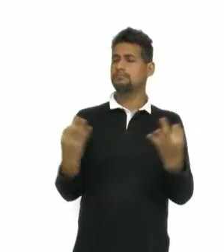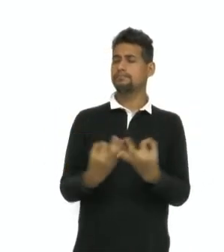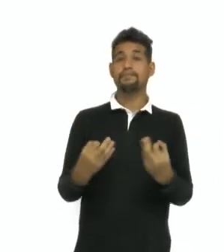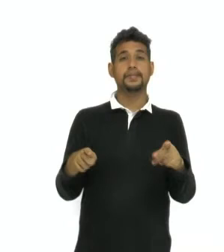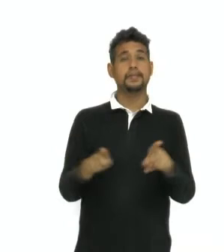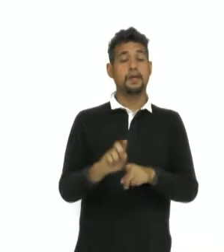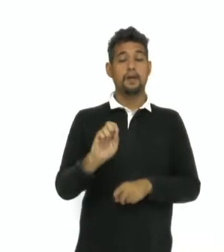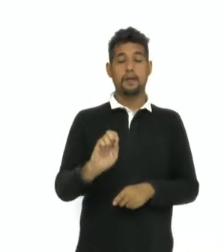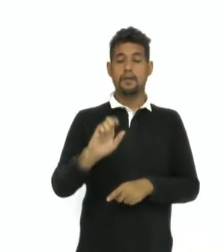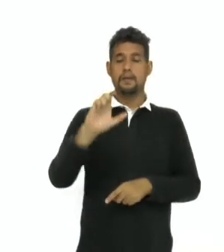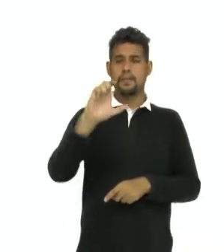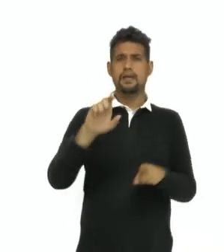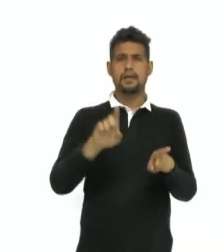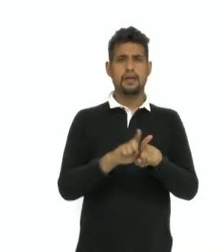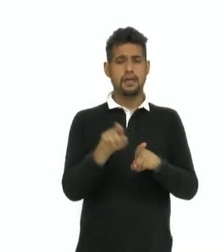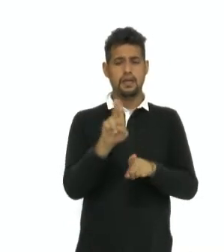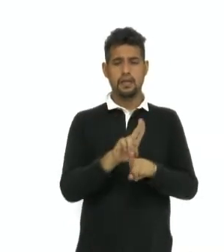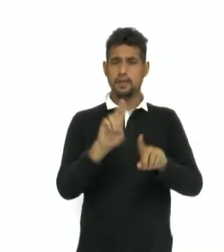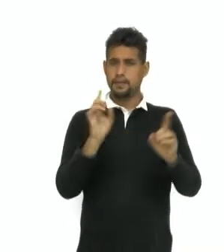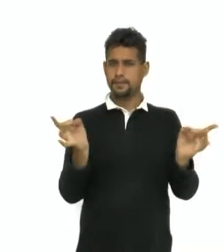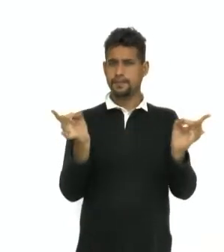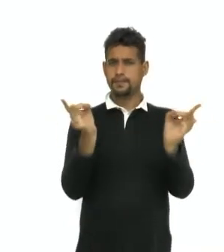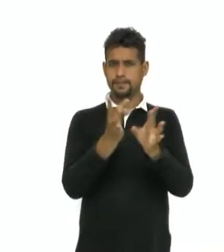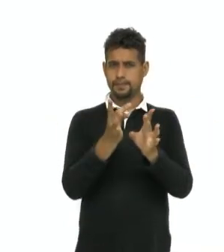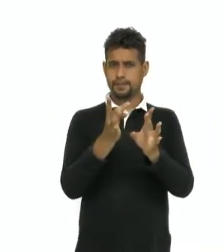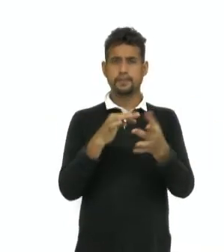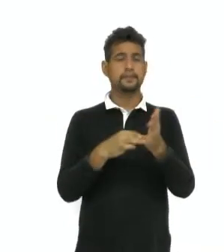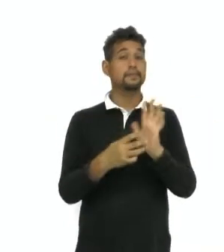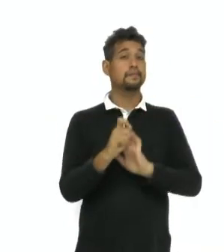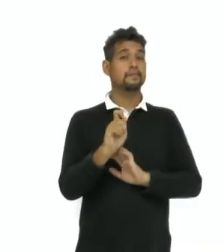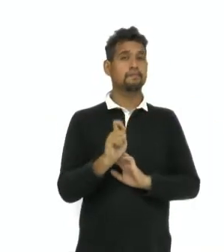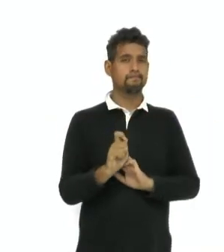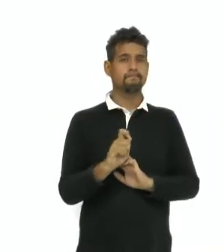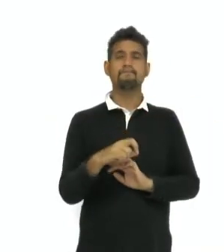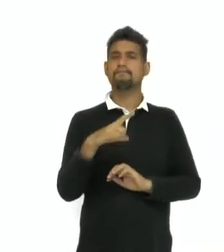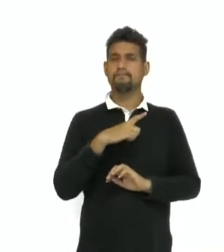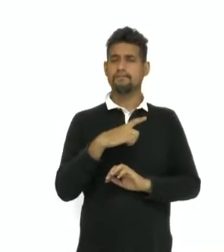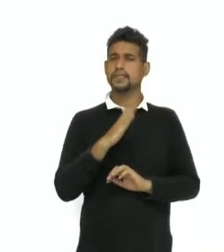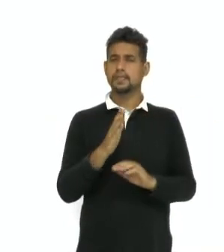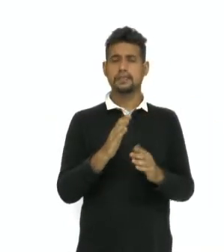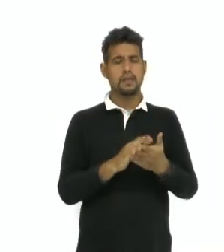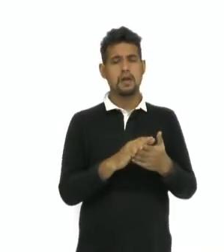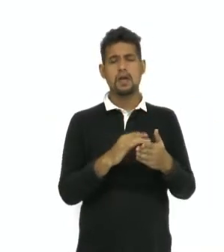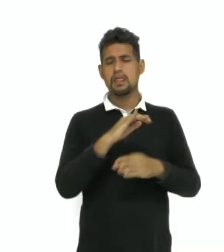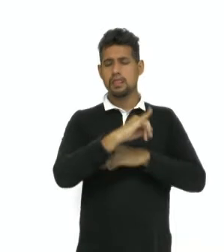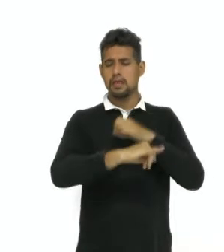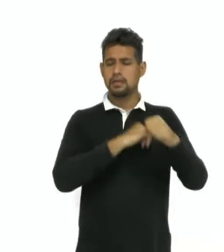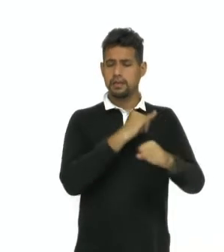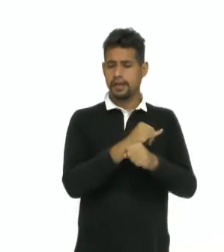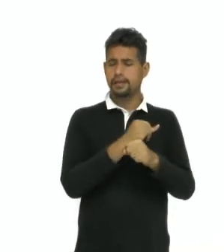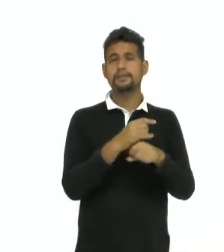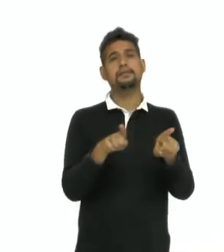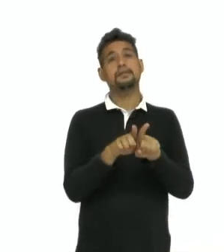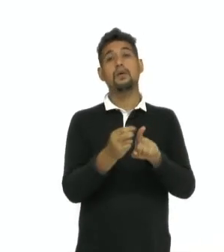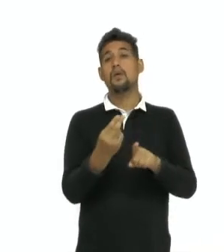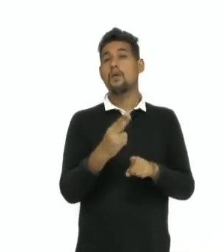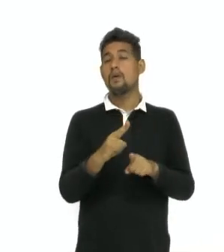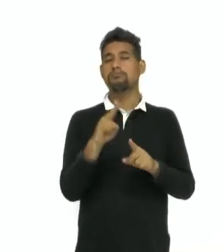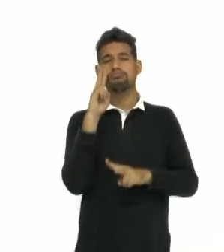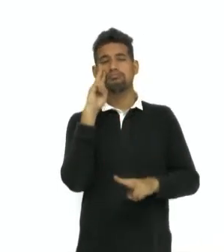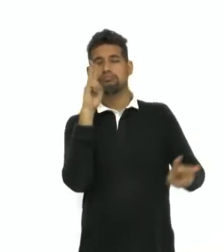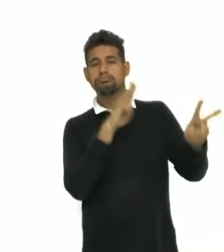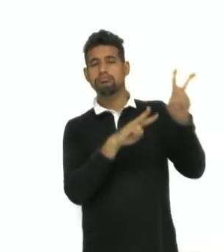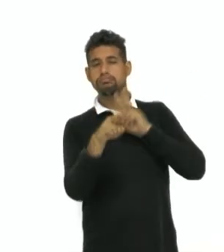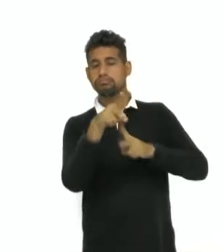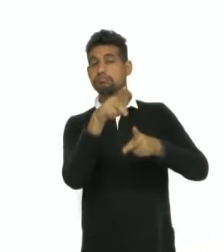de pilhas e baterias pós-consumo, que estejam nas suas páginas da internet ou em um ambiente visível aí